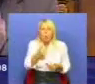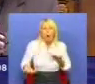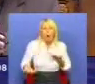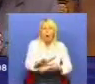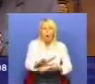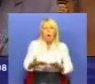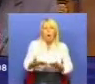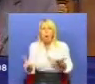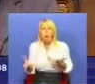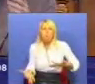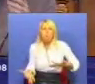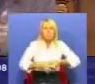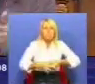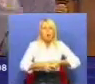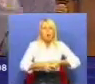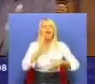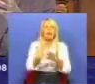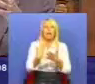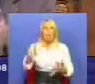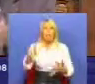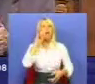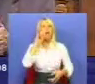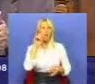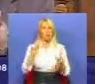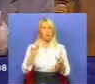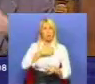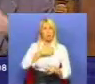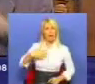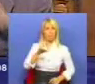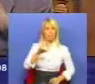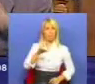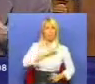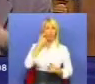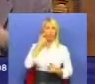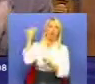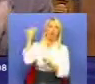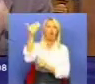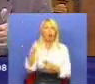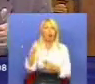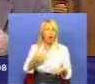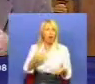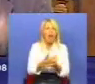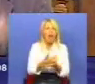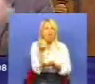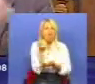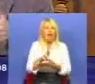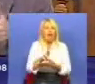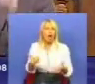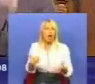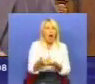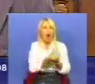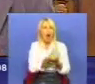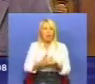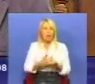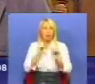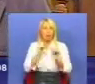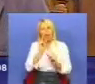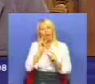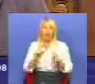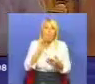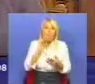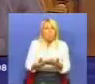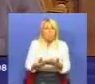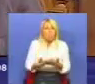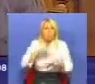garante simultaneamente a um operador privado no futuro, que tem taxas de rentabilidade derivadas de ser monopólio?